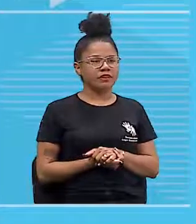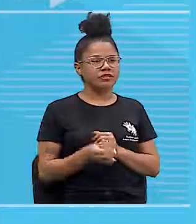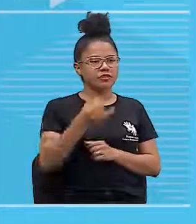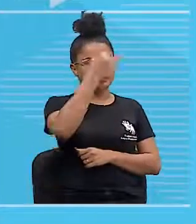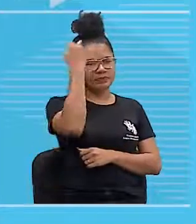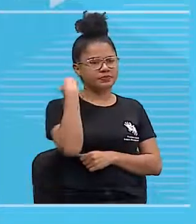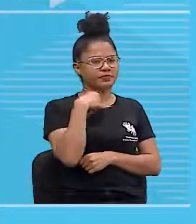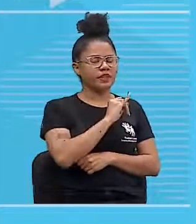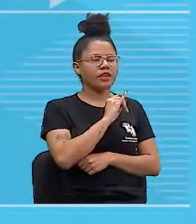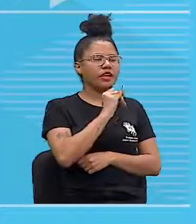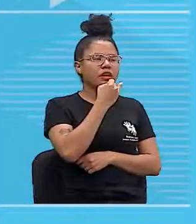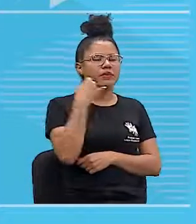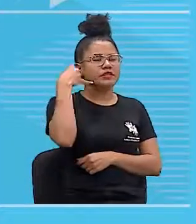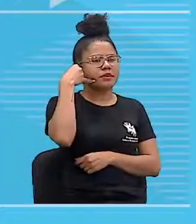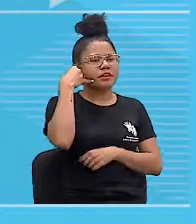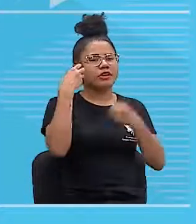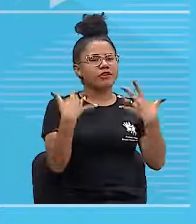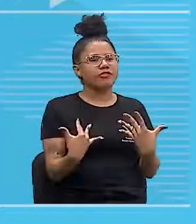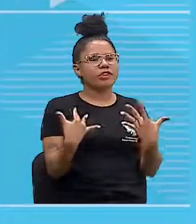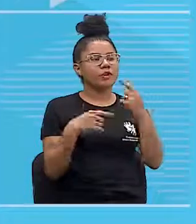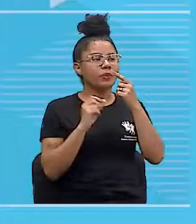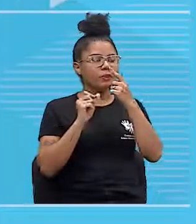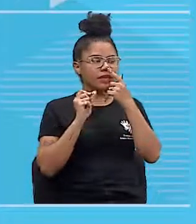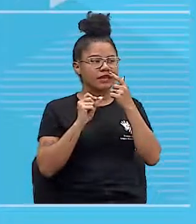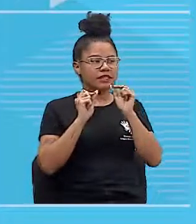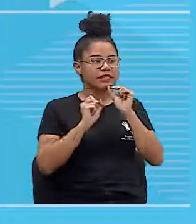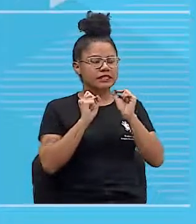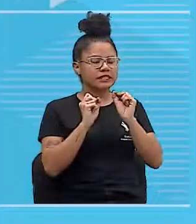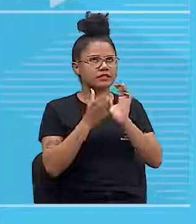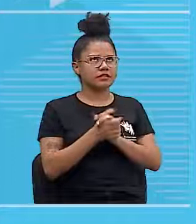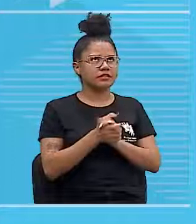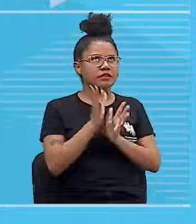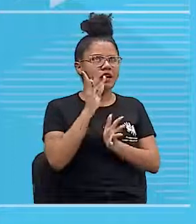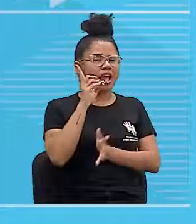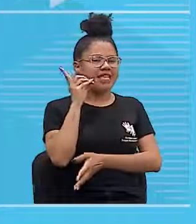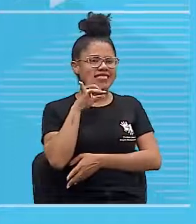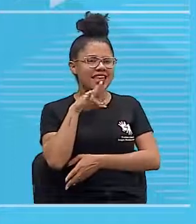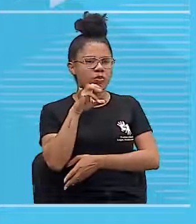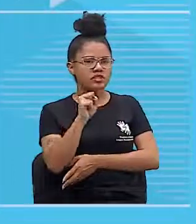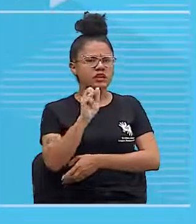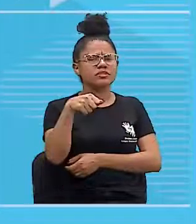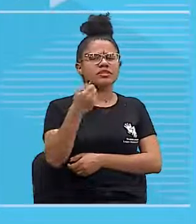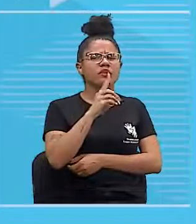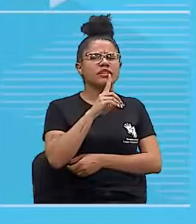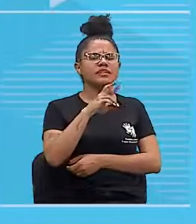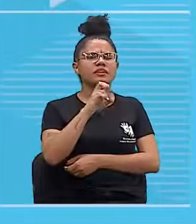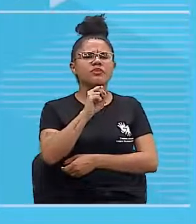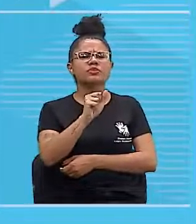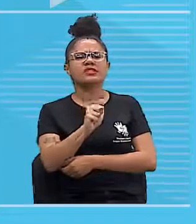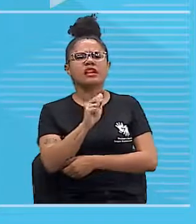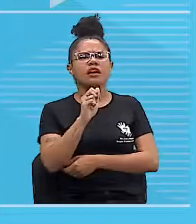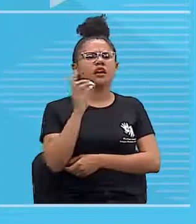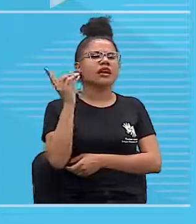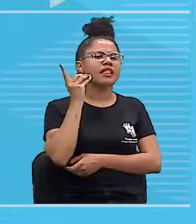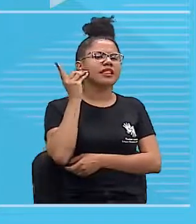Tem aluno que é assim a gente se dedica entrega o gabarito só no ponto dele marcar lá